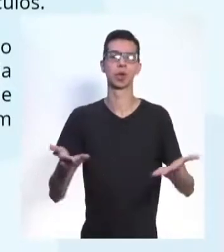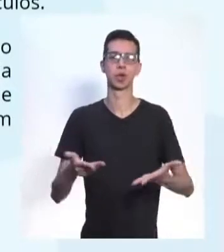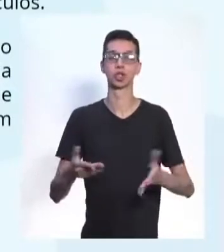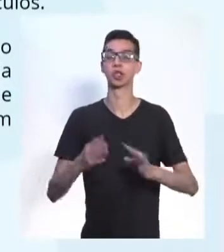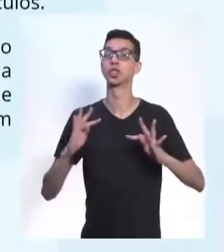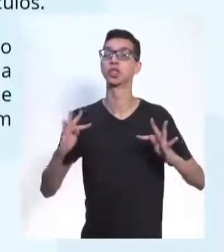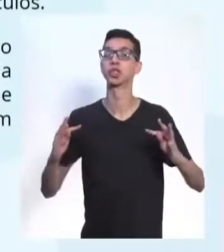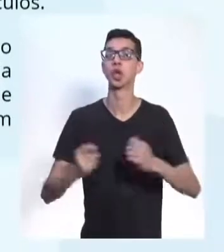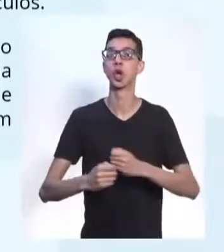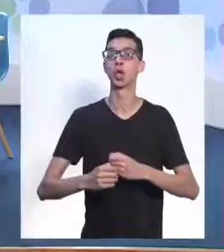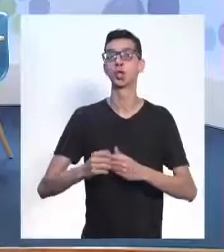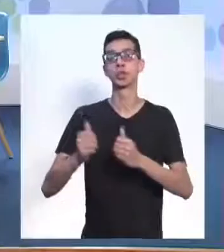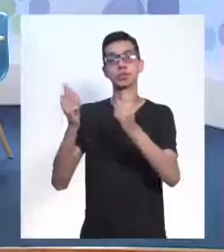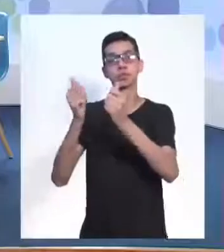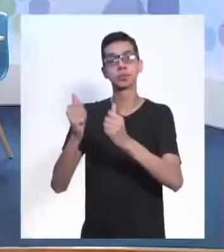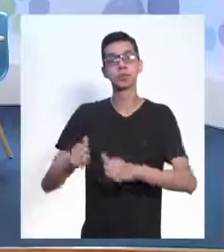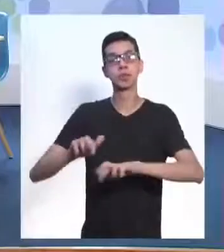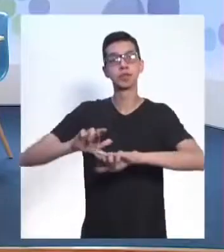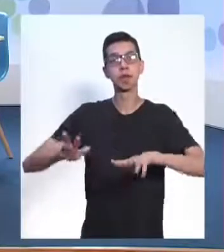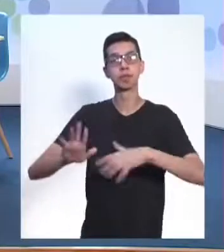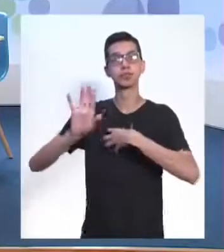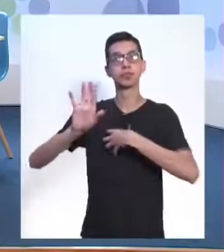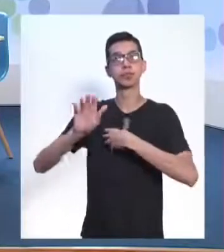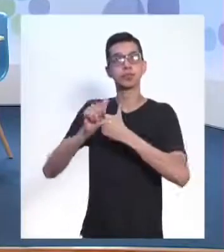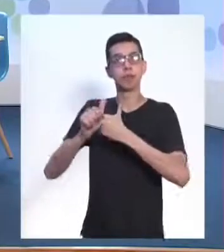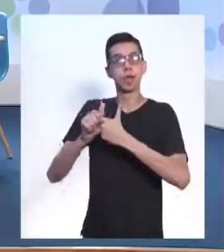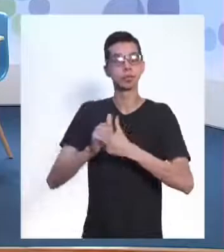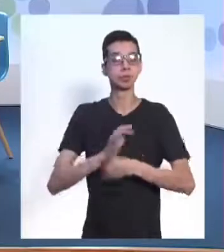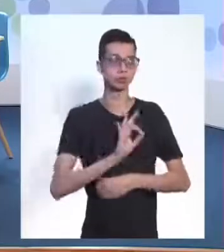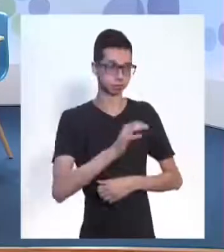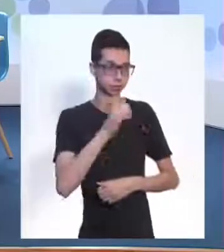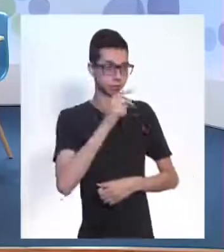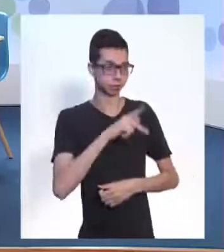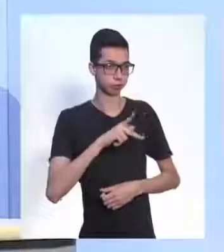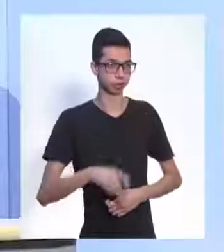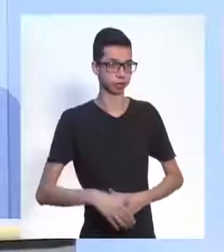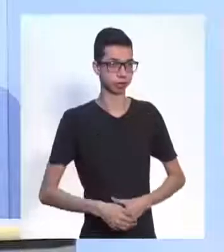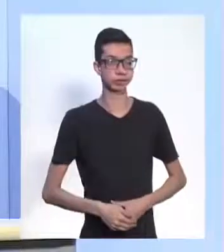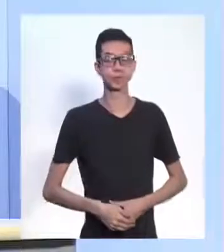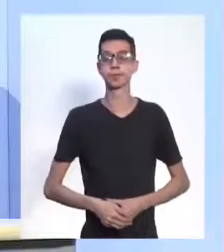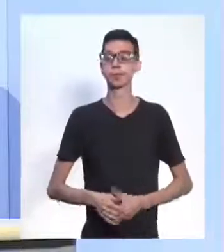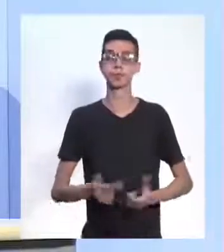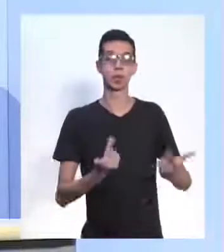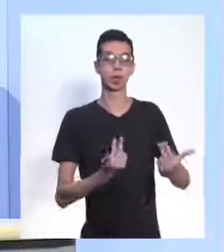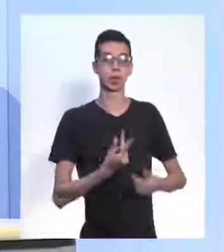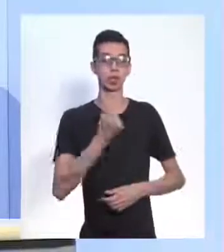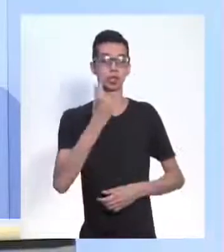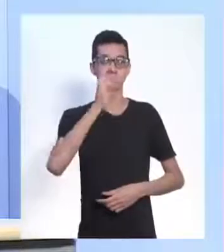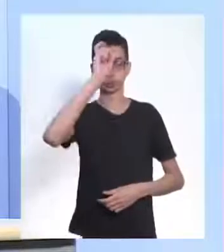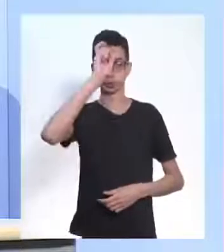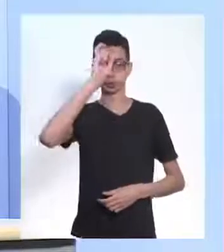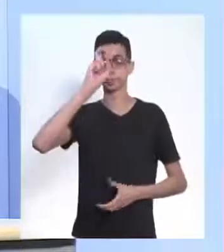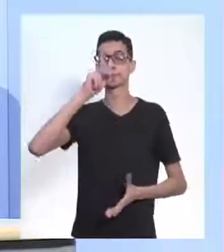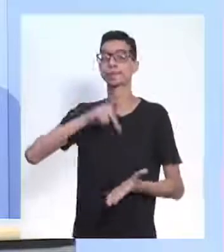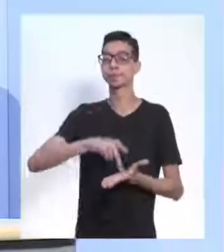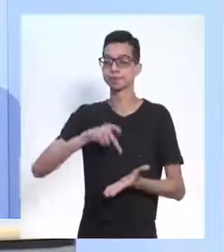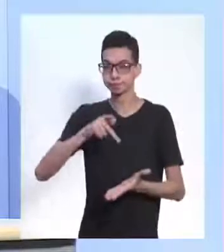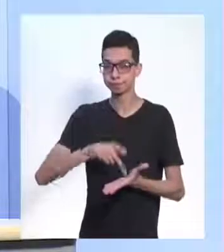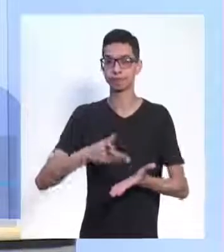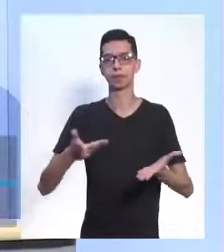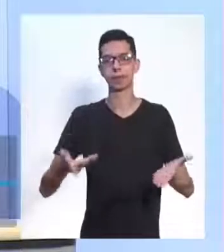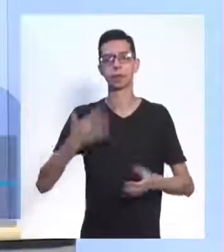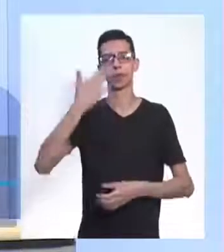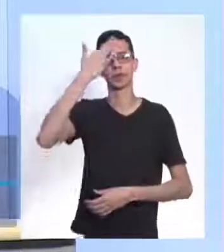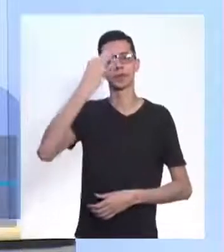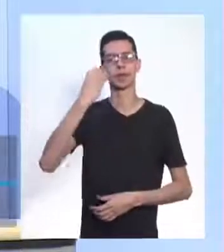deuses, não é, professora? Que nem os antigos egípcios. Sim, né? É muito importante, né, a gente entender essa questão da maquiagem, tanto